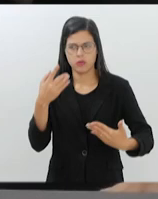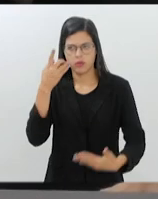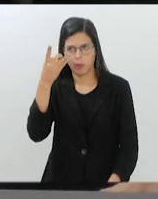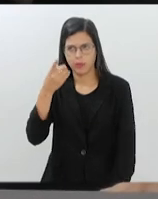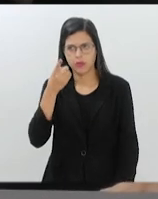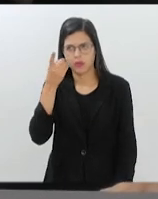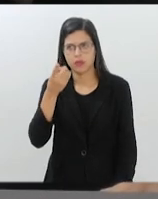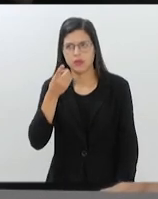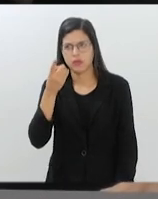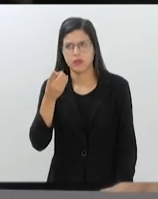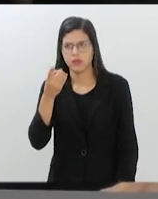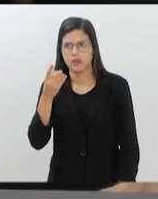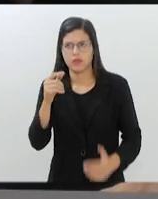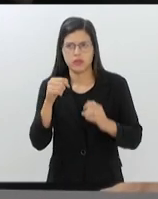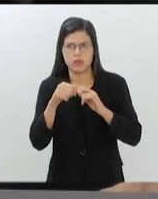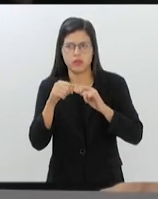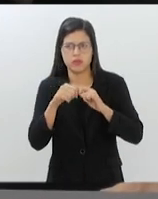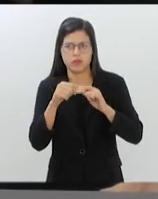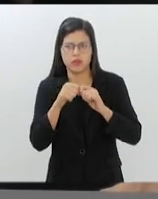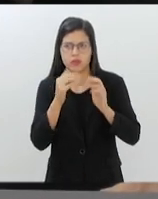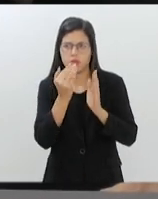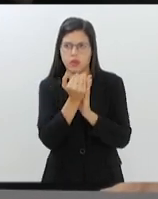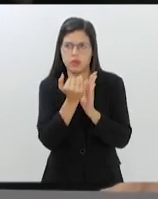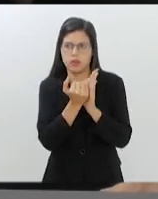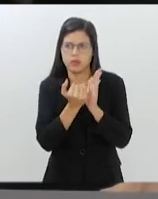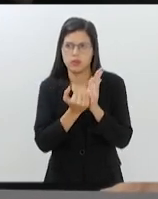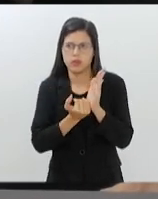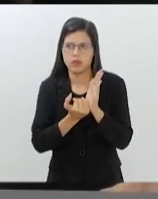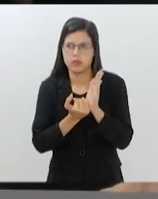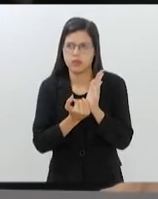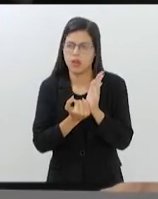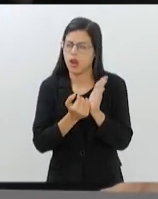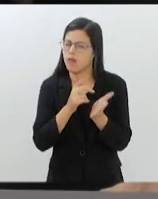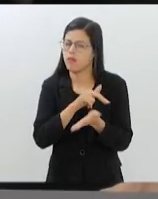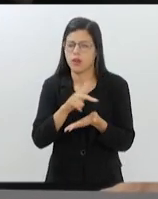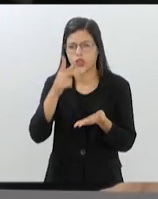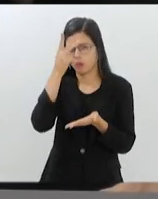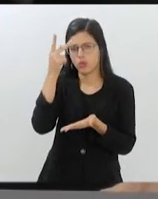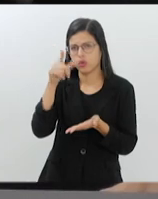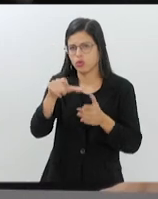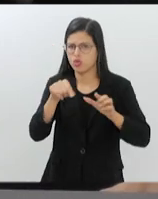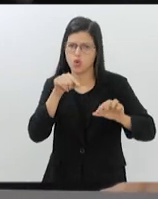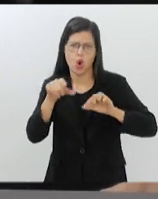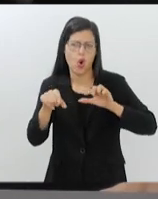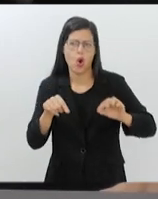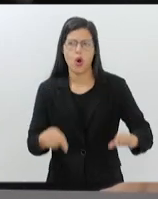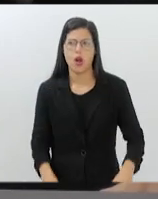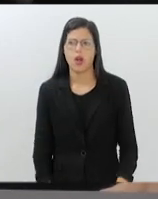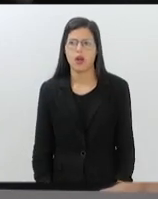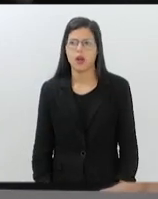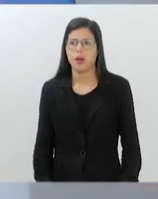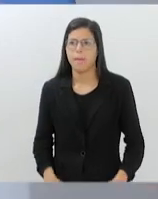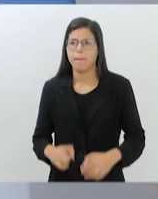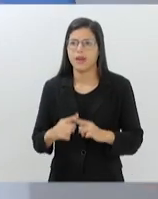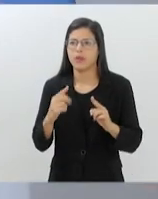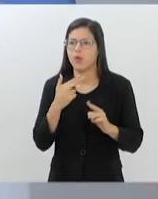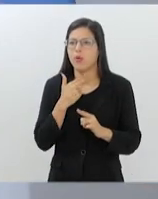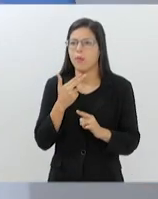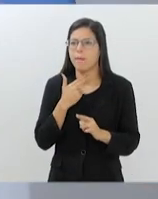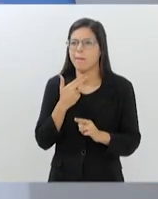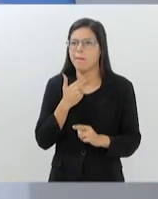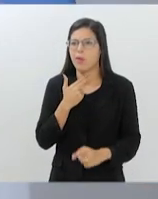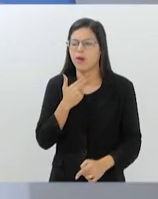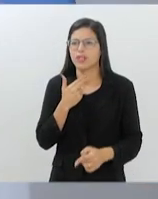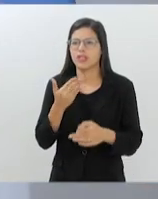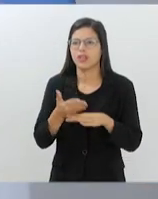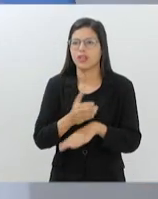eh a gente faz uma lista com várias mãos dentro da cedai sim mas a senhora não pode chegar numa CPI e falar a gente faz